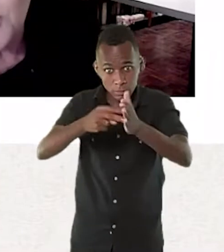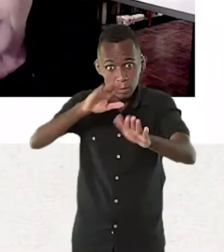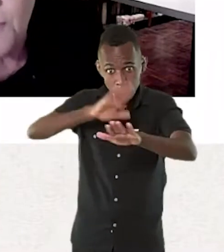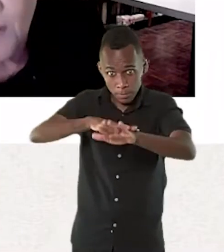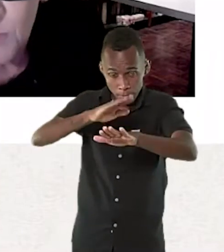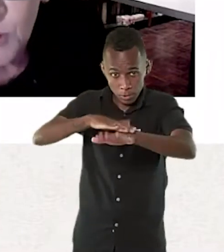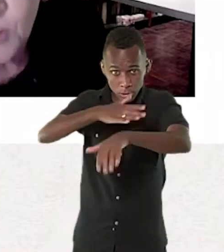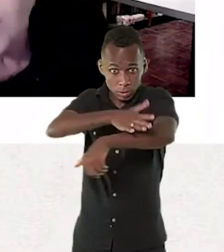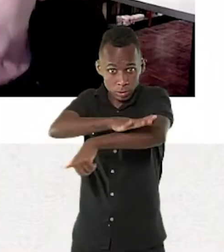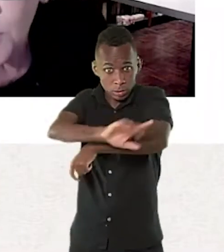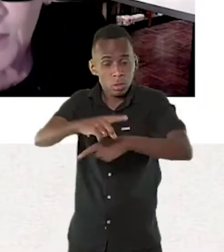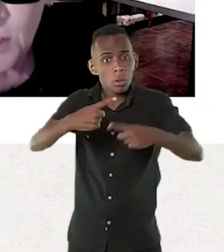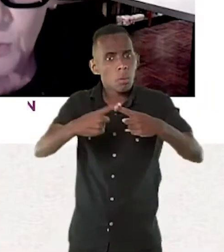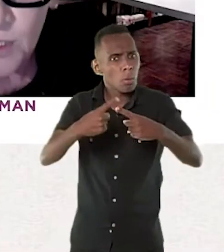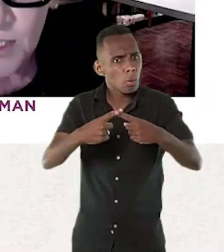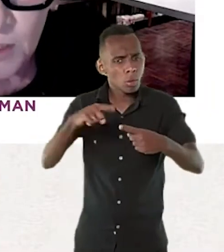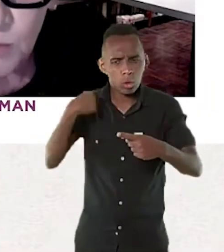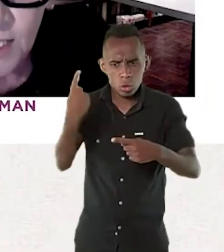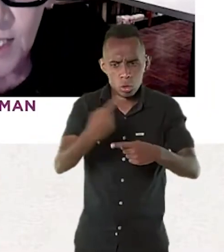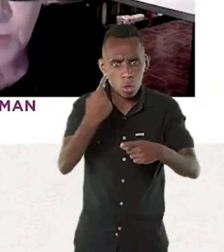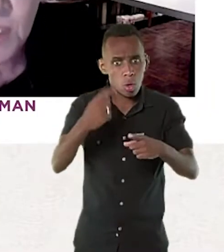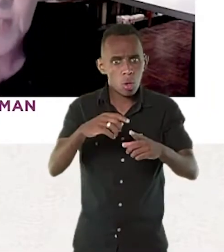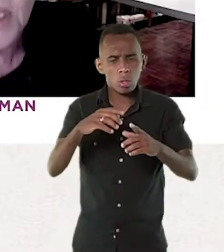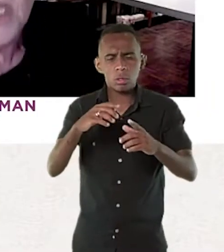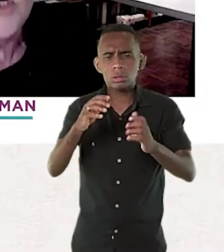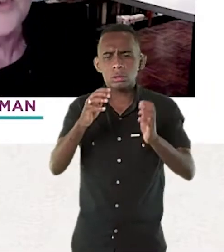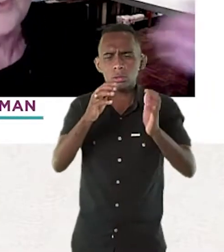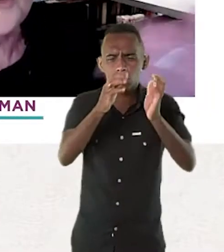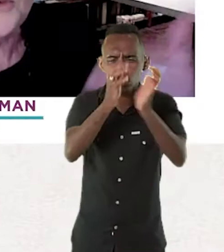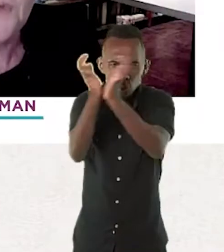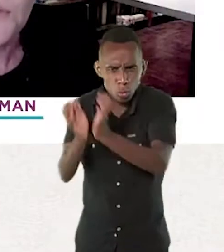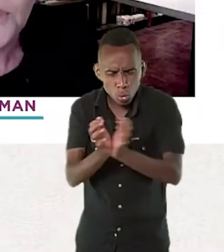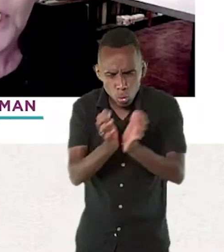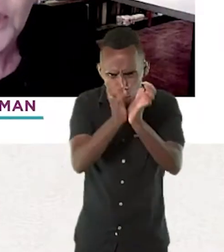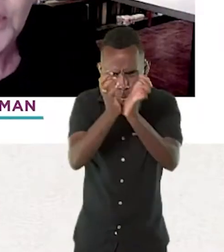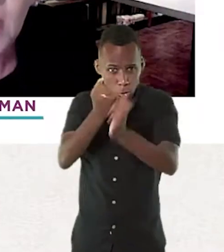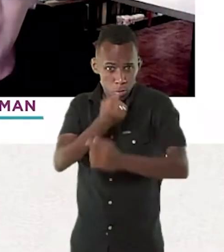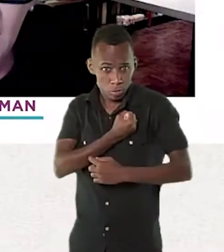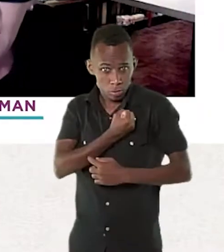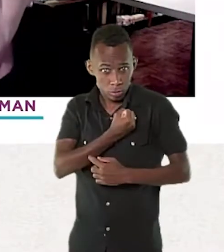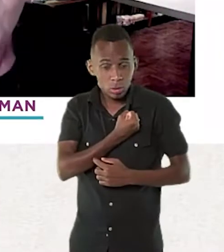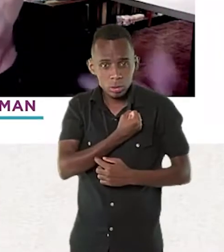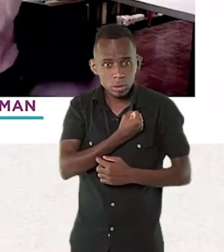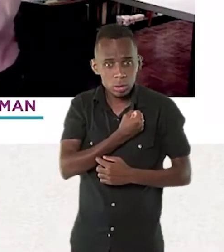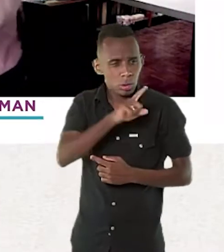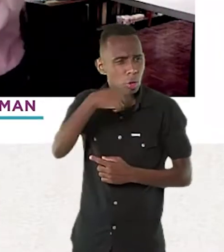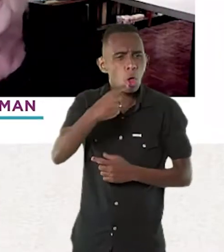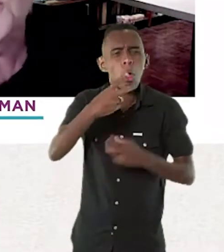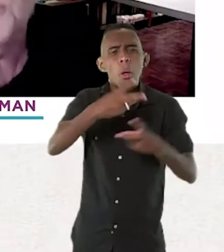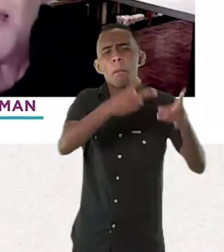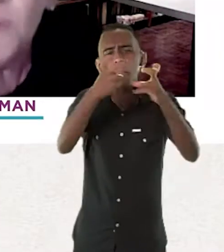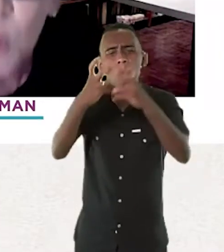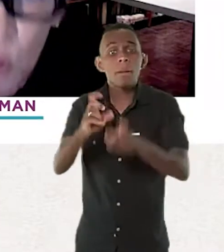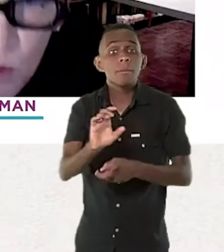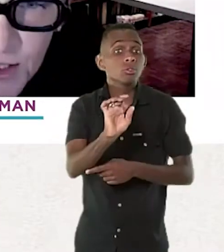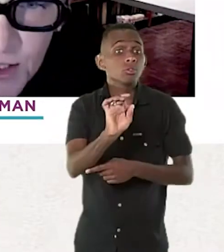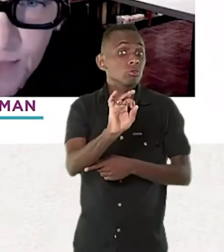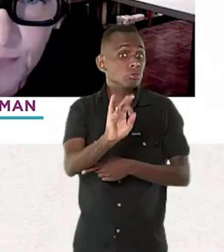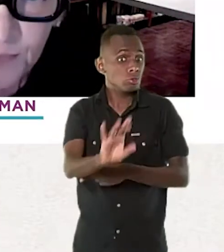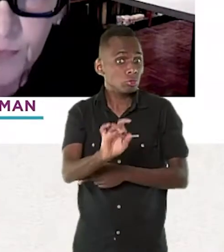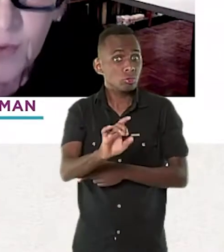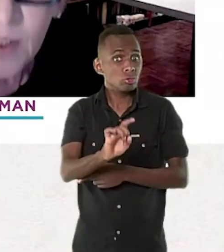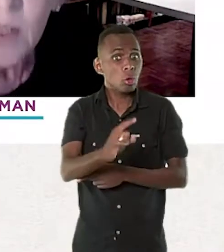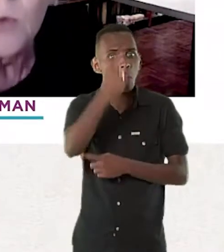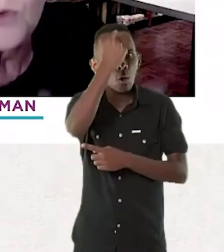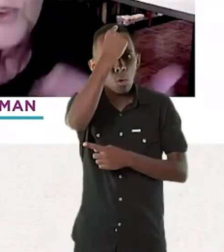que, como nós vivemos dentro dessas bolhas algorítmicas, nós só vamos enxergar o que os seus